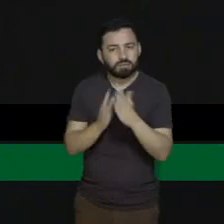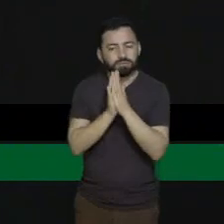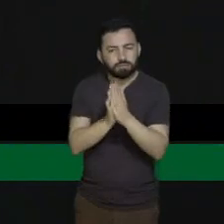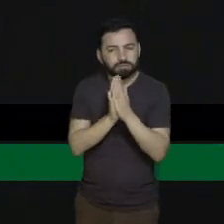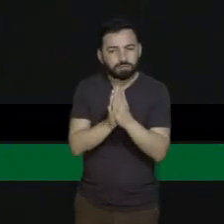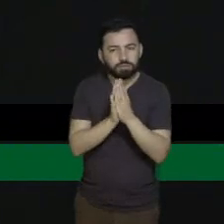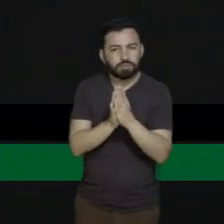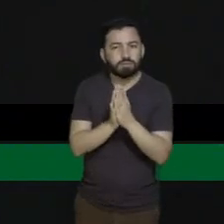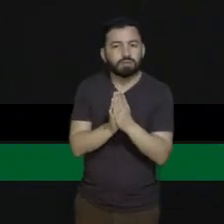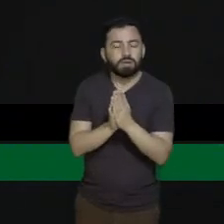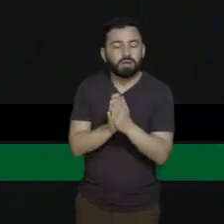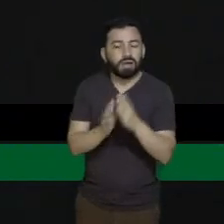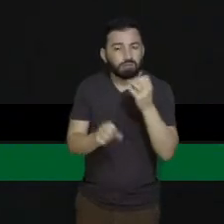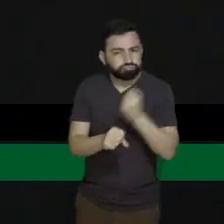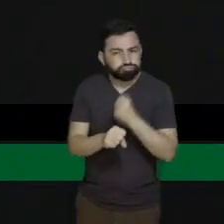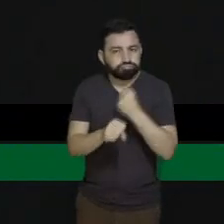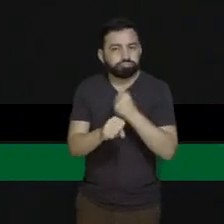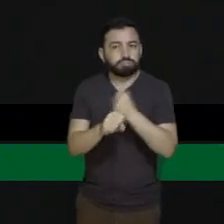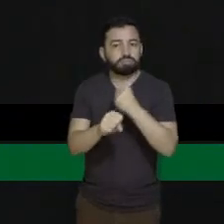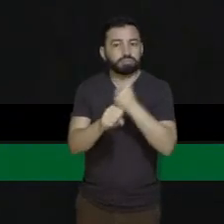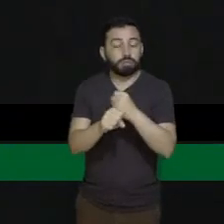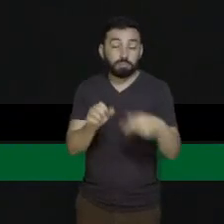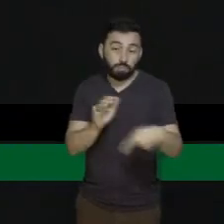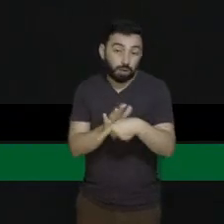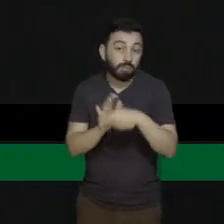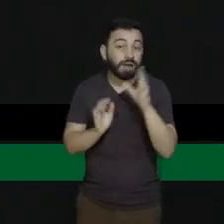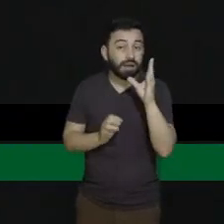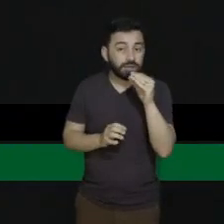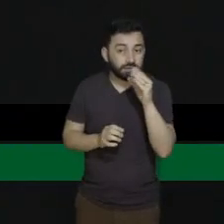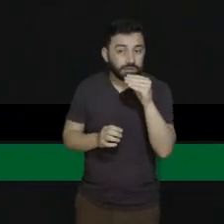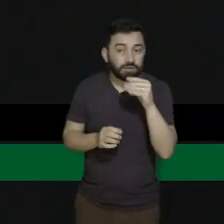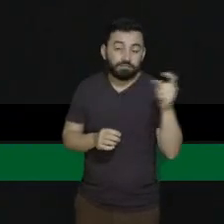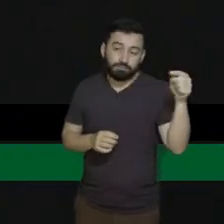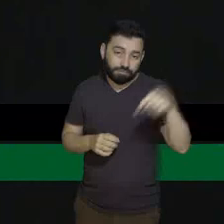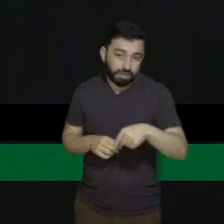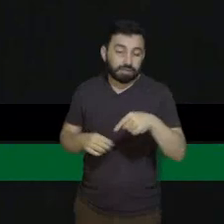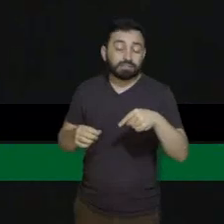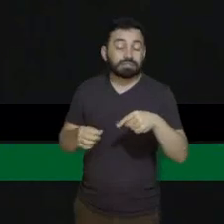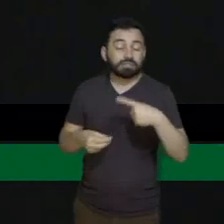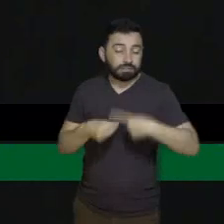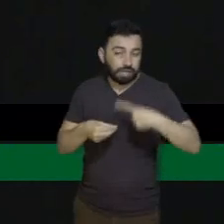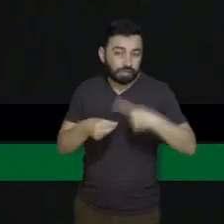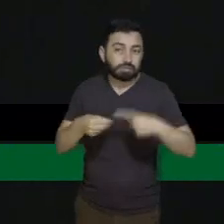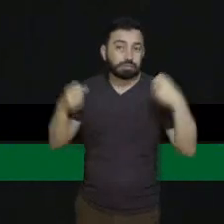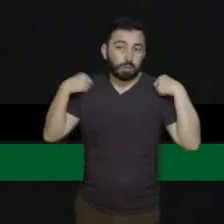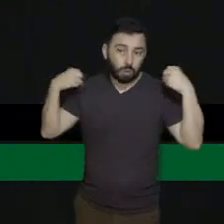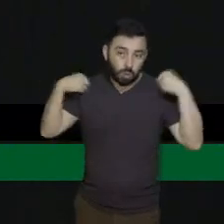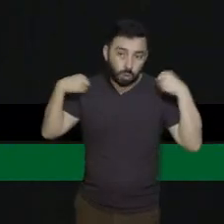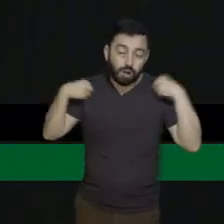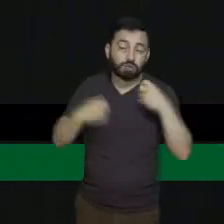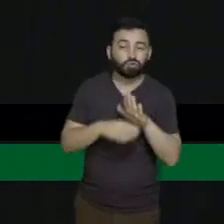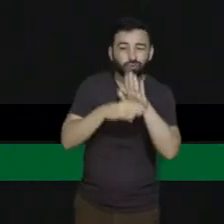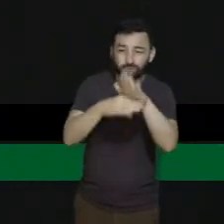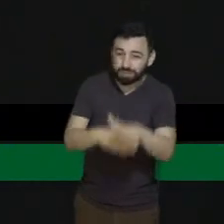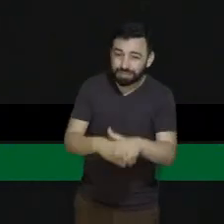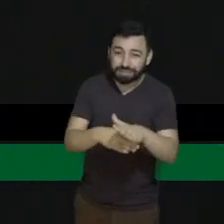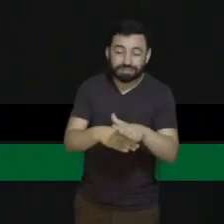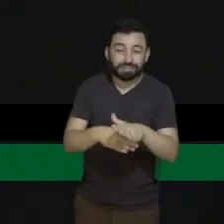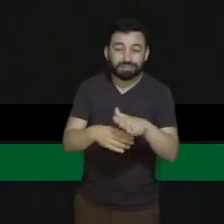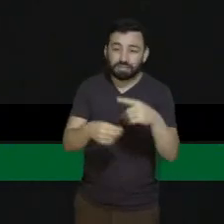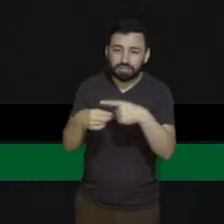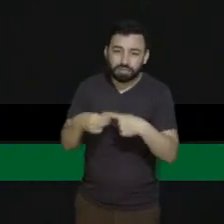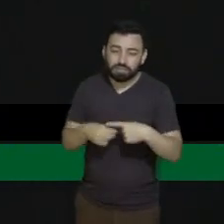esta obra da Kazan para que venha para a cidade de Chapecó, atingindo os municípios de Xanxerê,